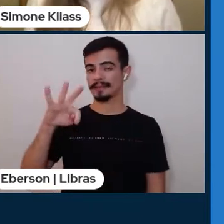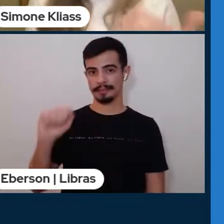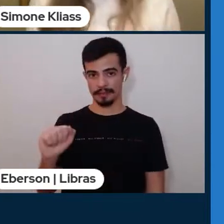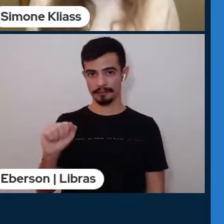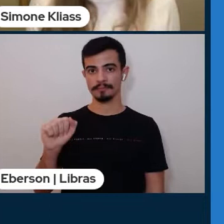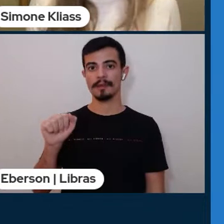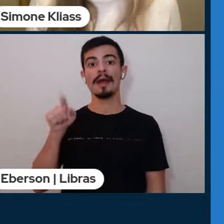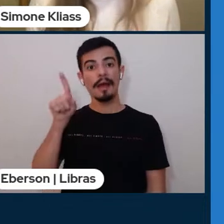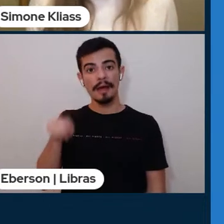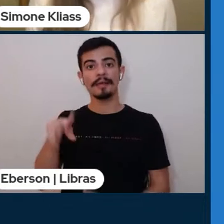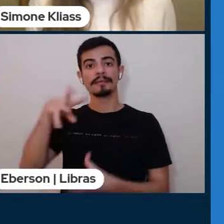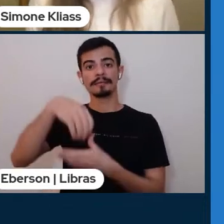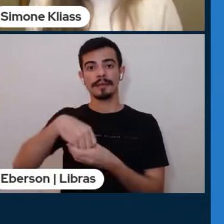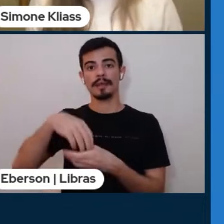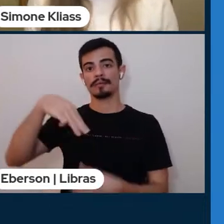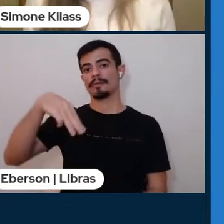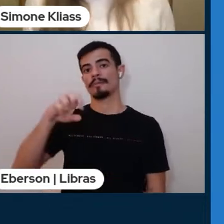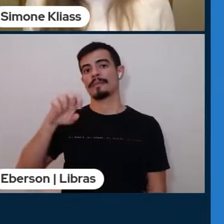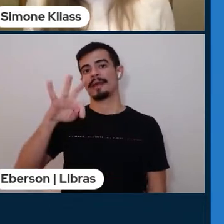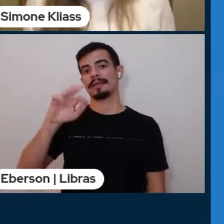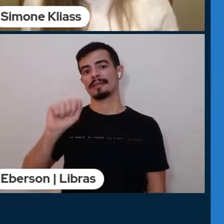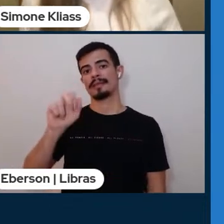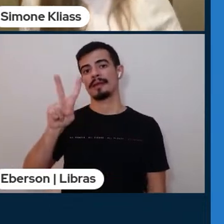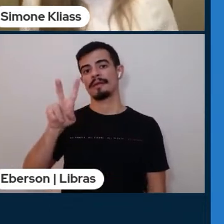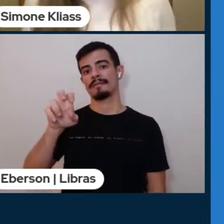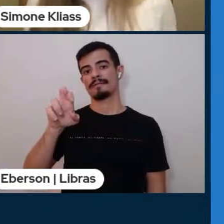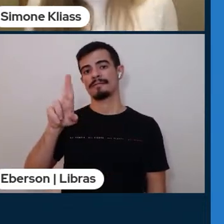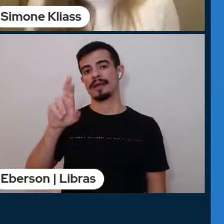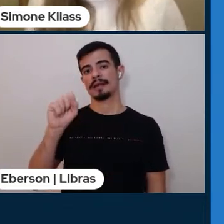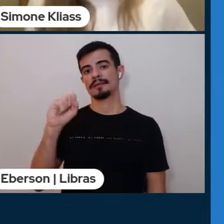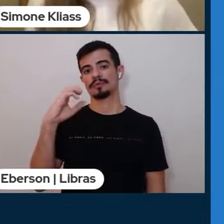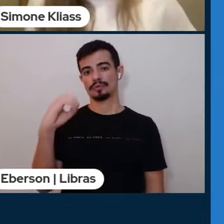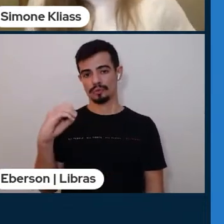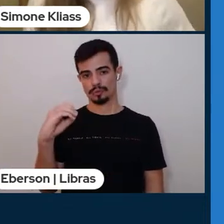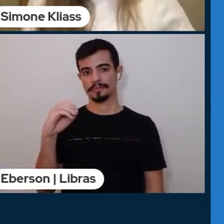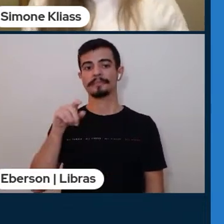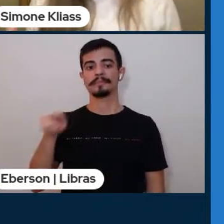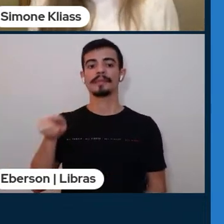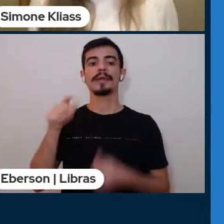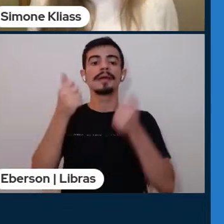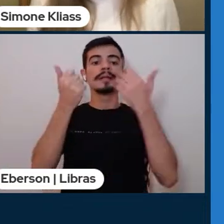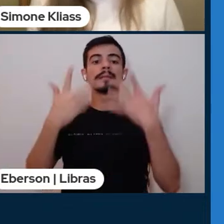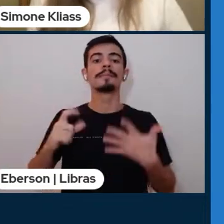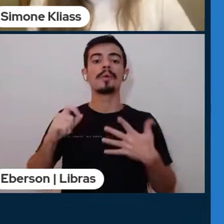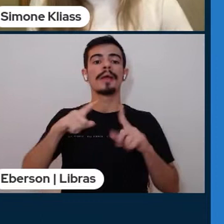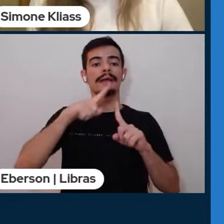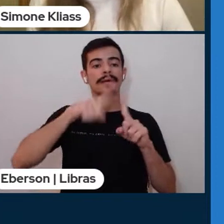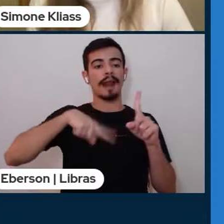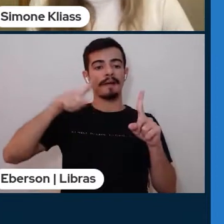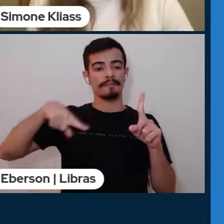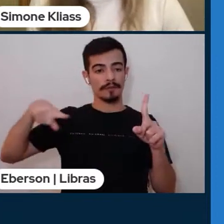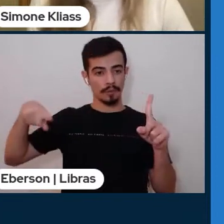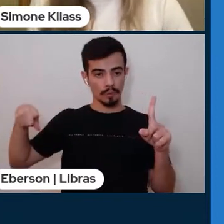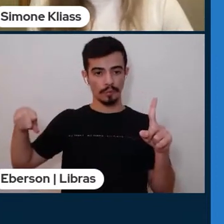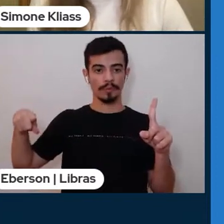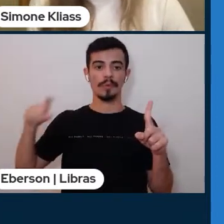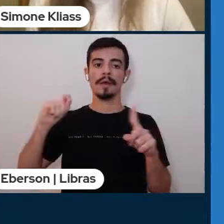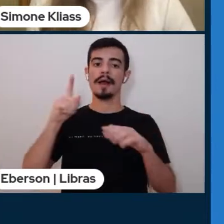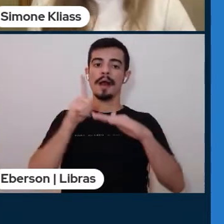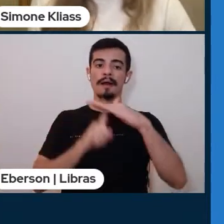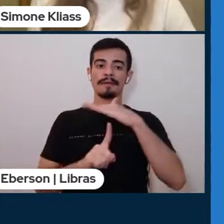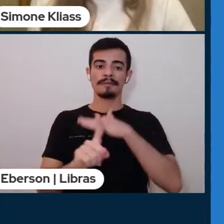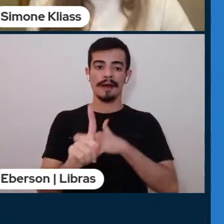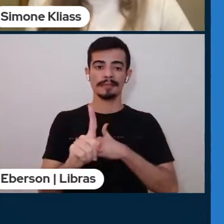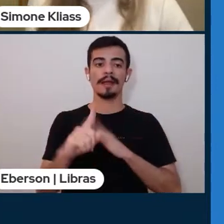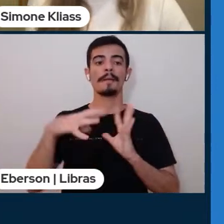verso ou não foi só por esse motivo né como vocês podem ver nesse gráfico a gente está se relacionando através de avatares em mundos virtuais